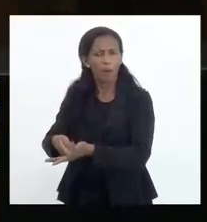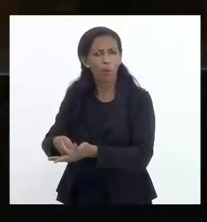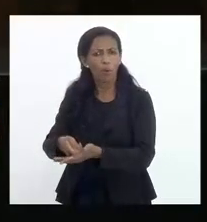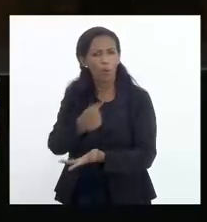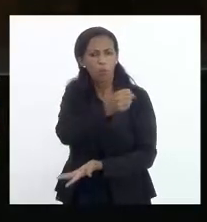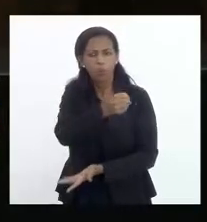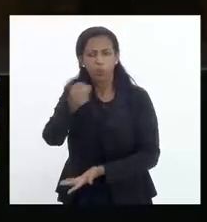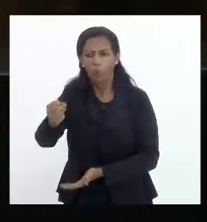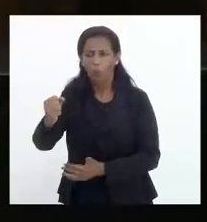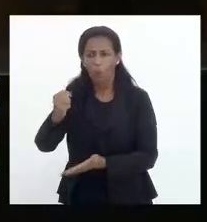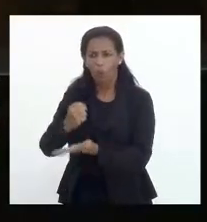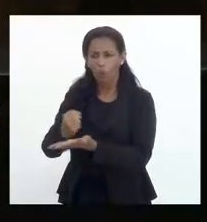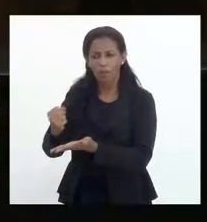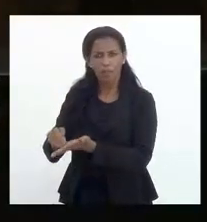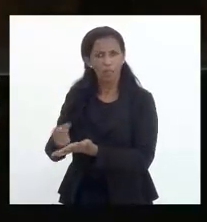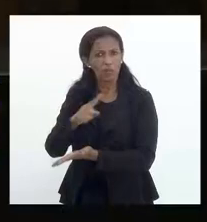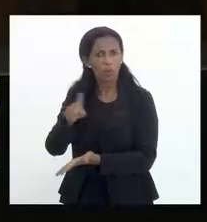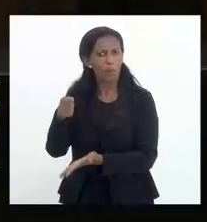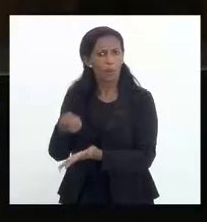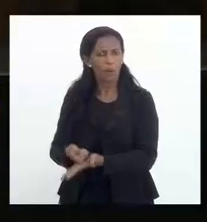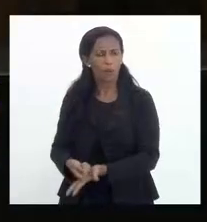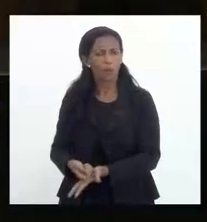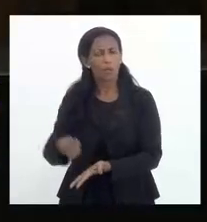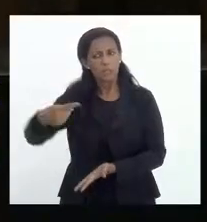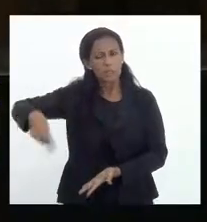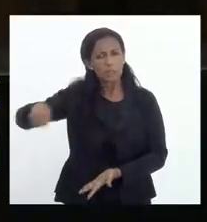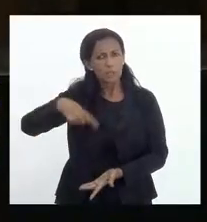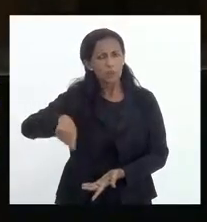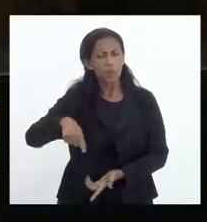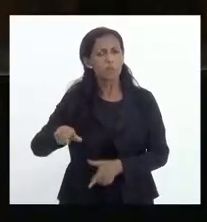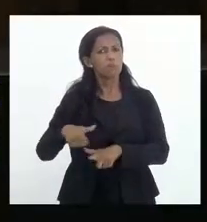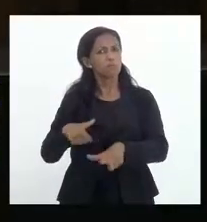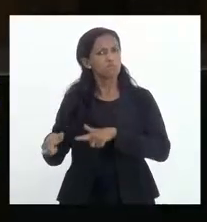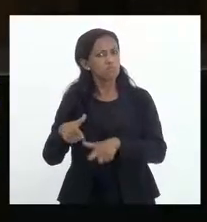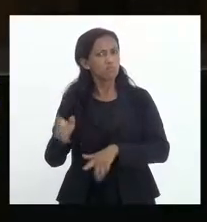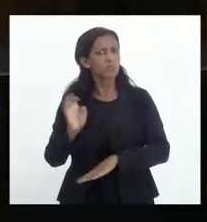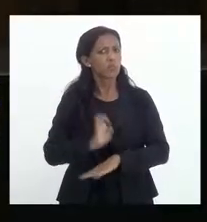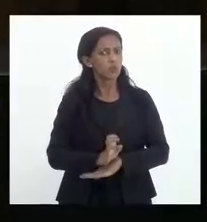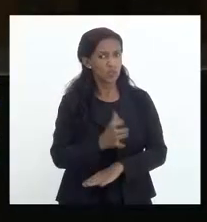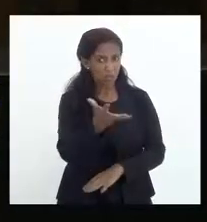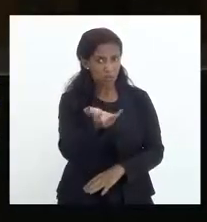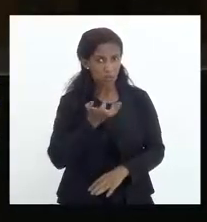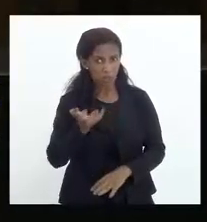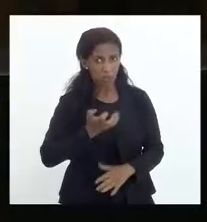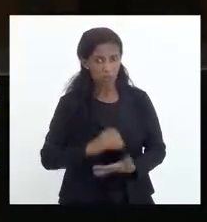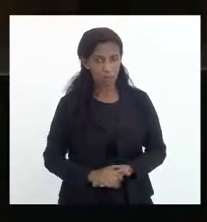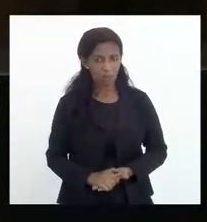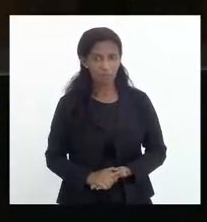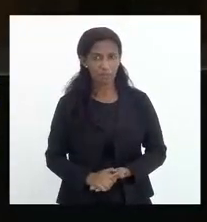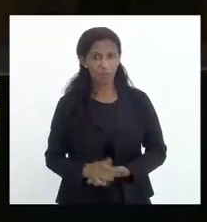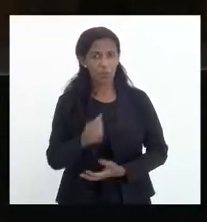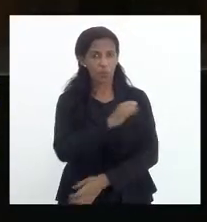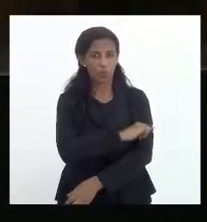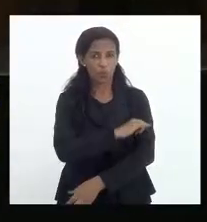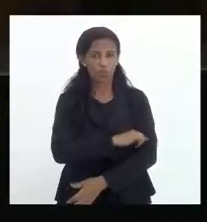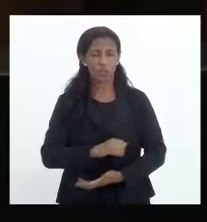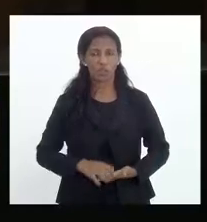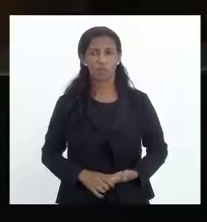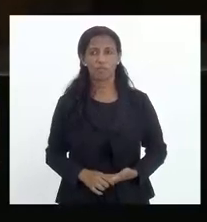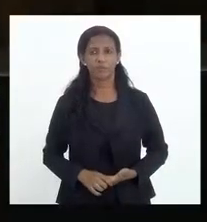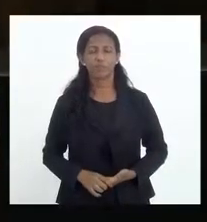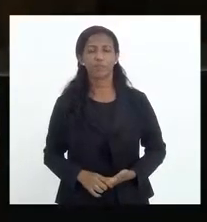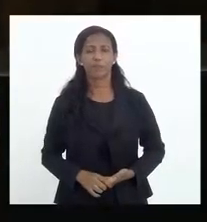contratados. Para terminar, são esses os trabalhadores que o Estado quer no Rio de Janeiro?